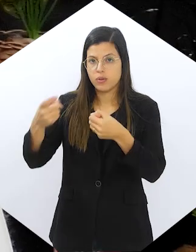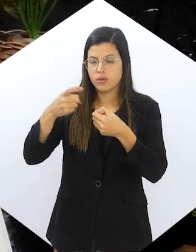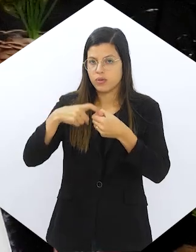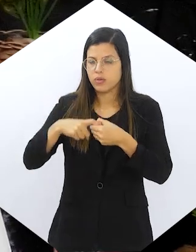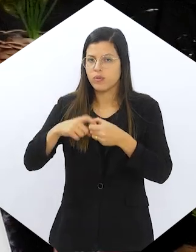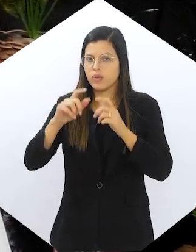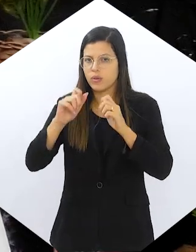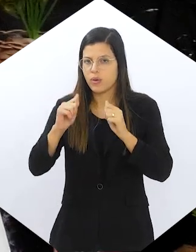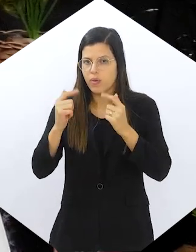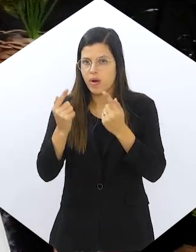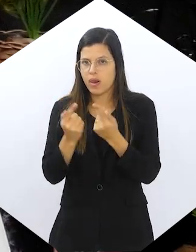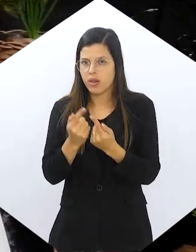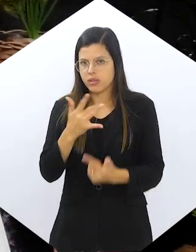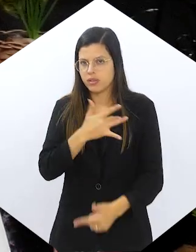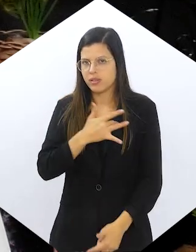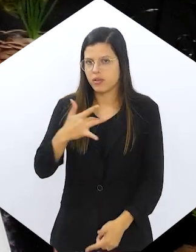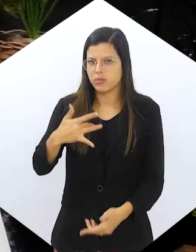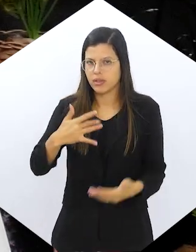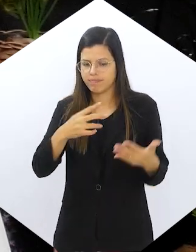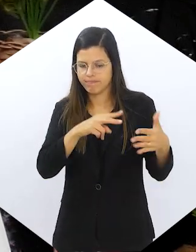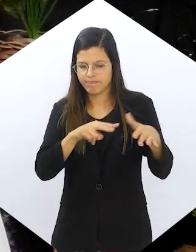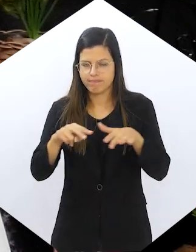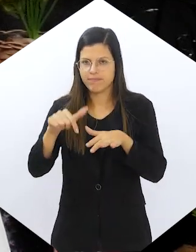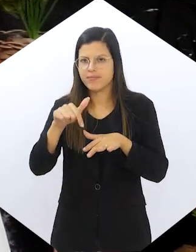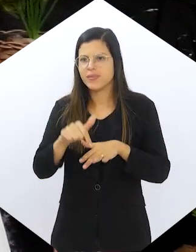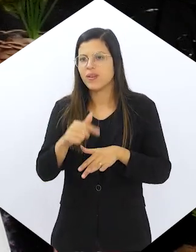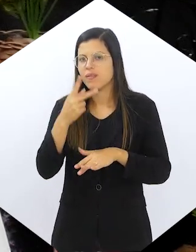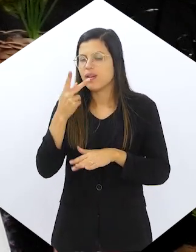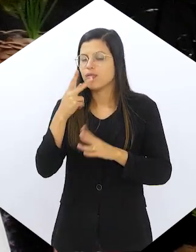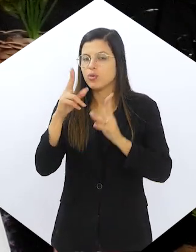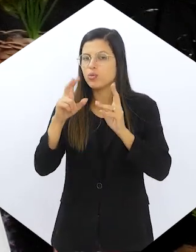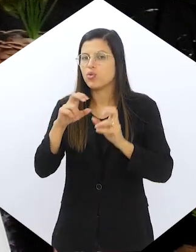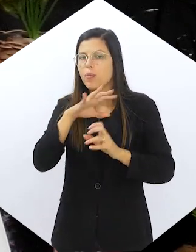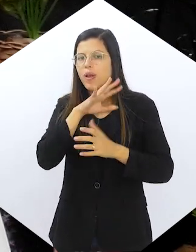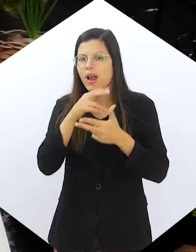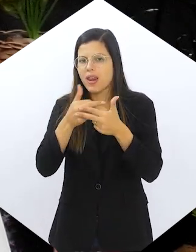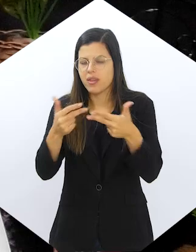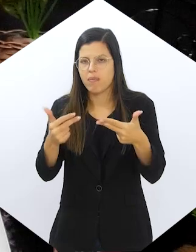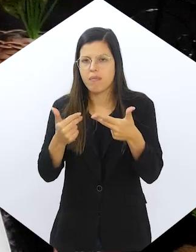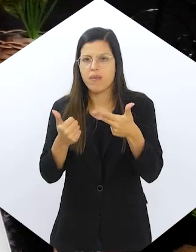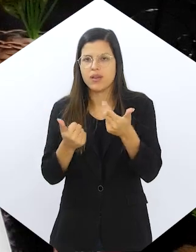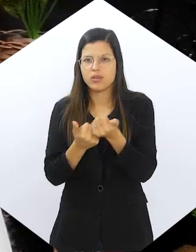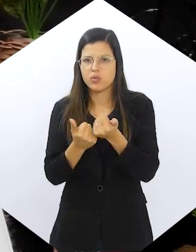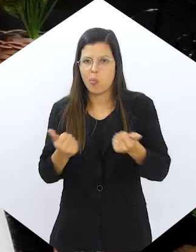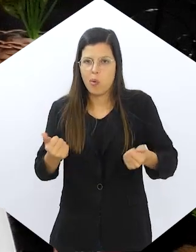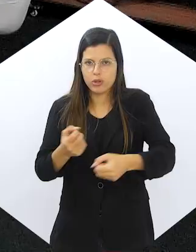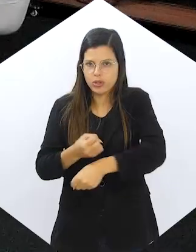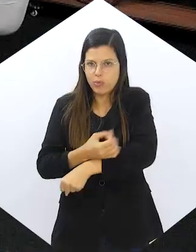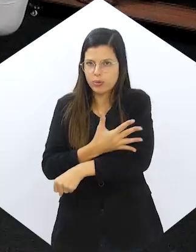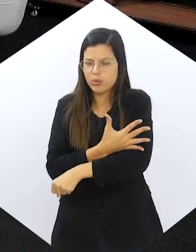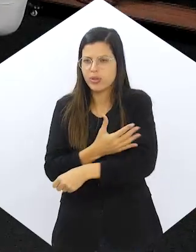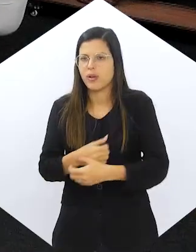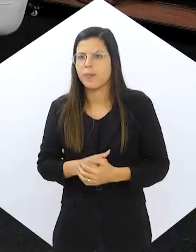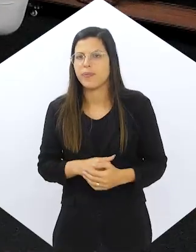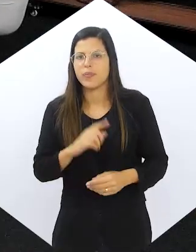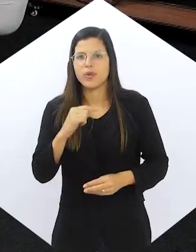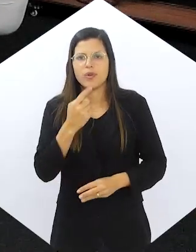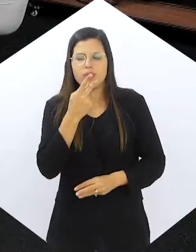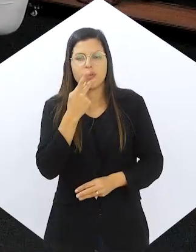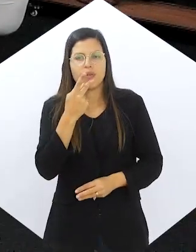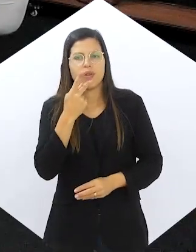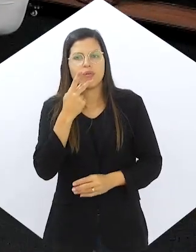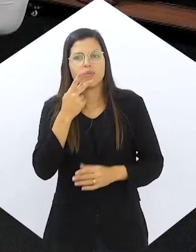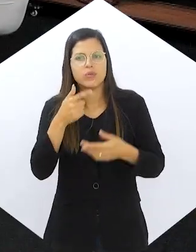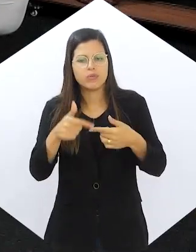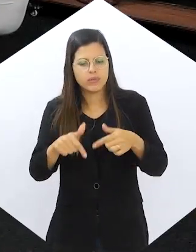De volta com o Alerj Saúde dessa semana, falando sobre os animais de suporte emocional. Bom, nós falamos sobre os